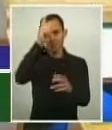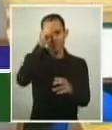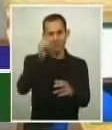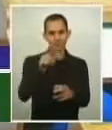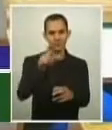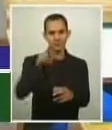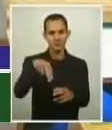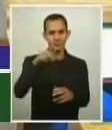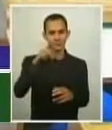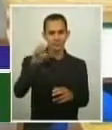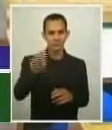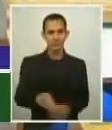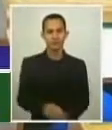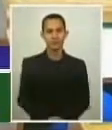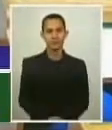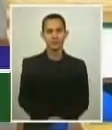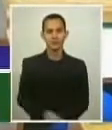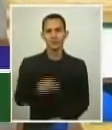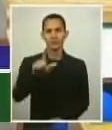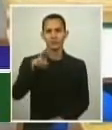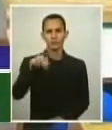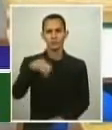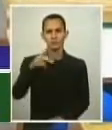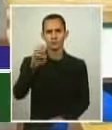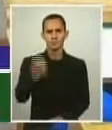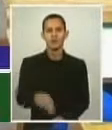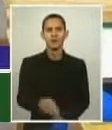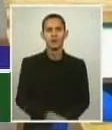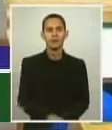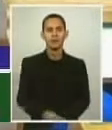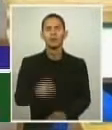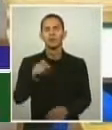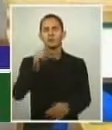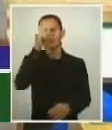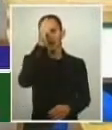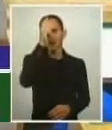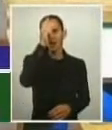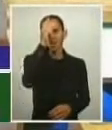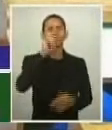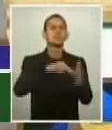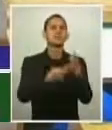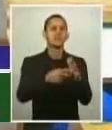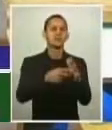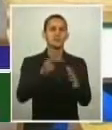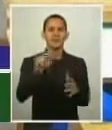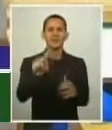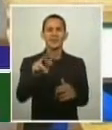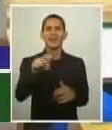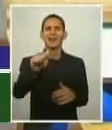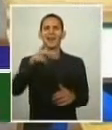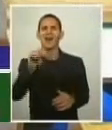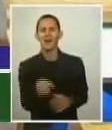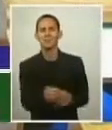um pen o lúmpen proletariado e lúmpen alemão quer dizer Farrapo